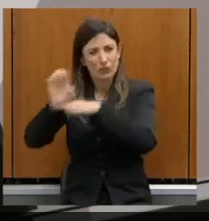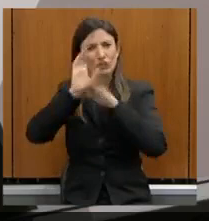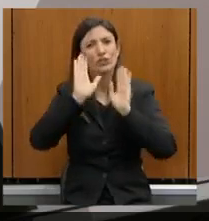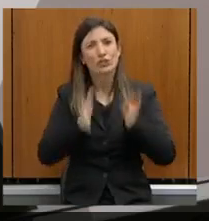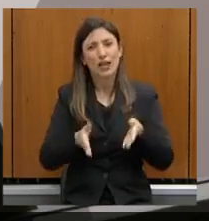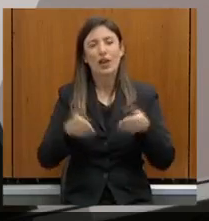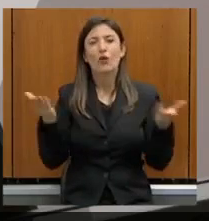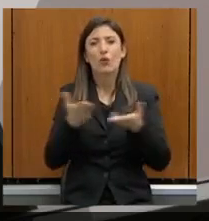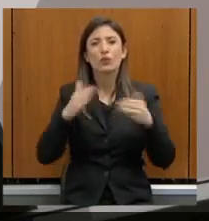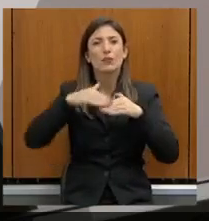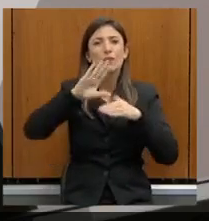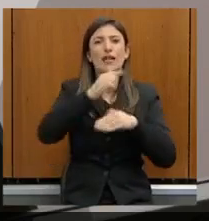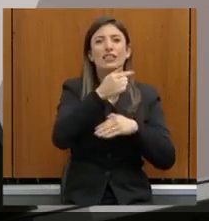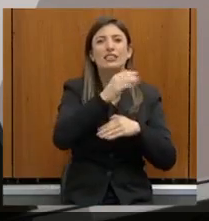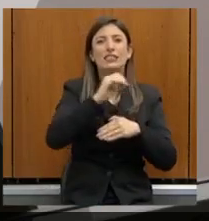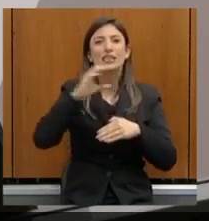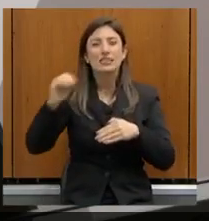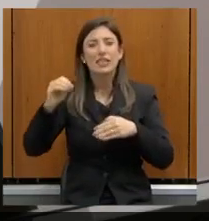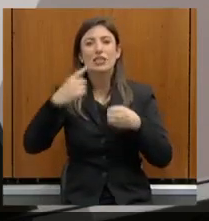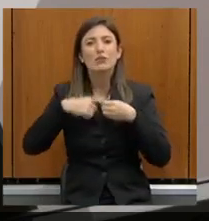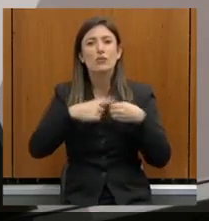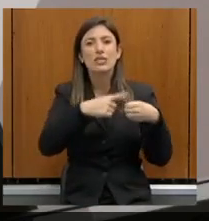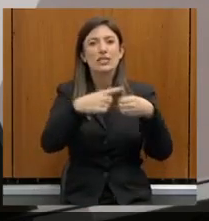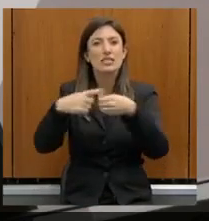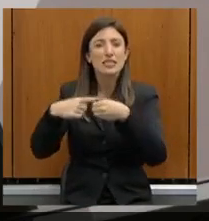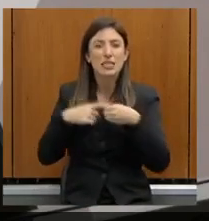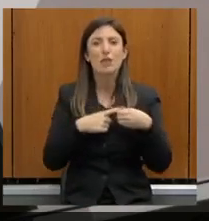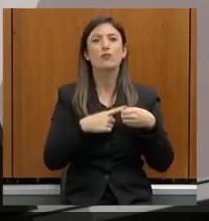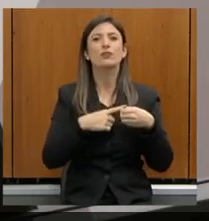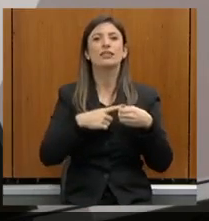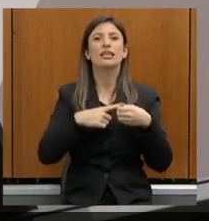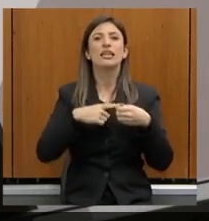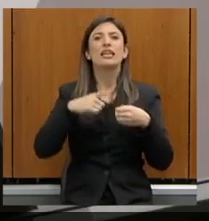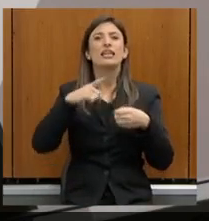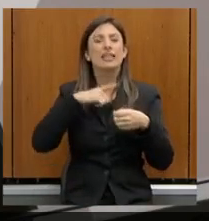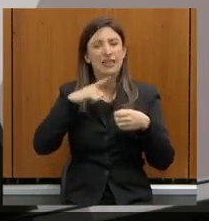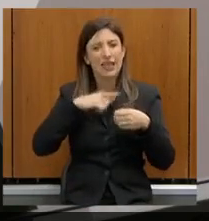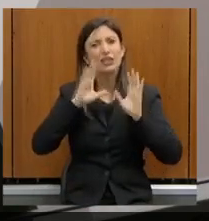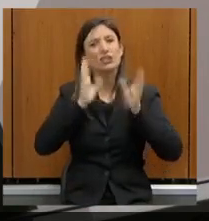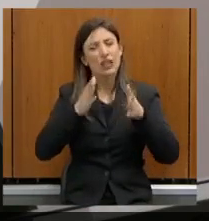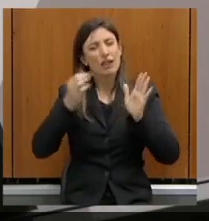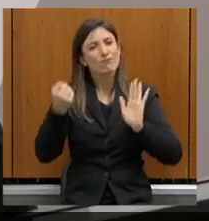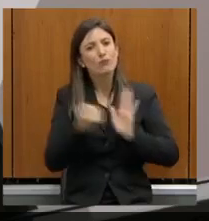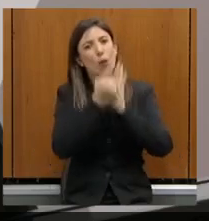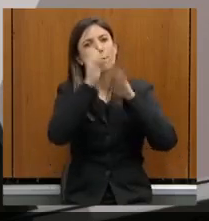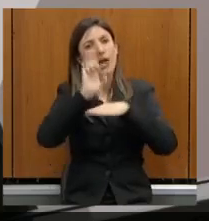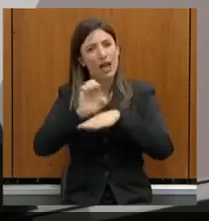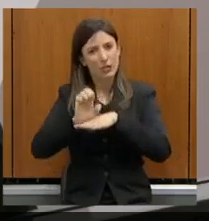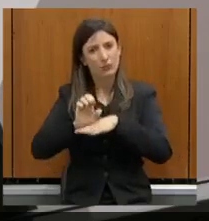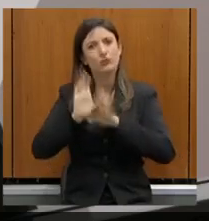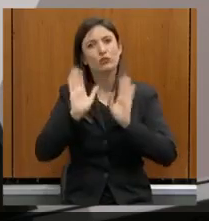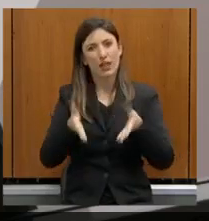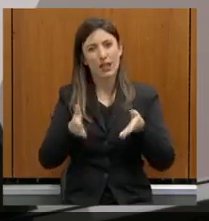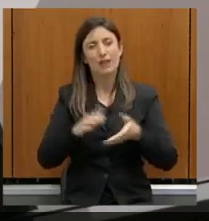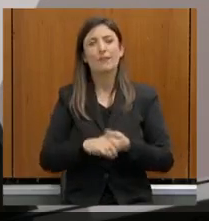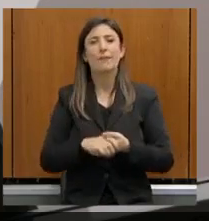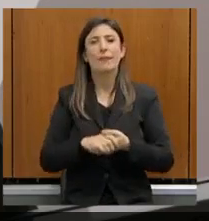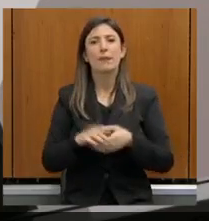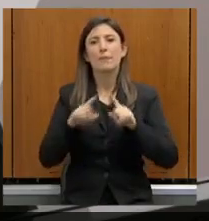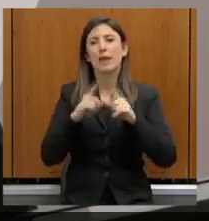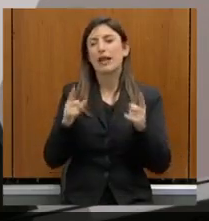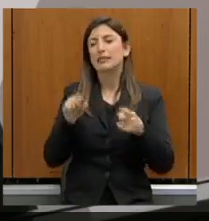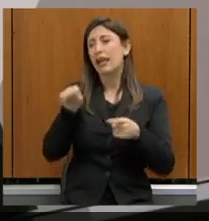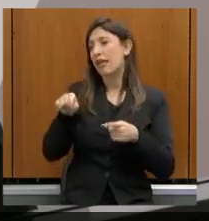mais de 700 municípios que têm bens tombados. Então, não é porque não é barroco